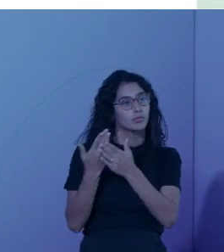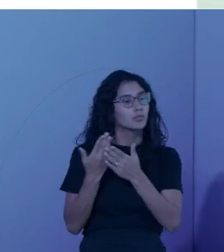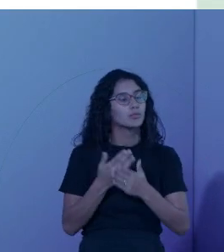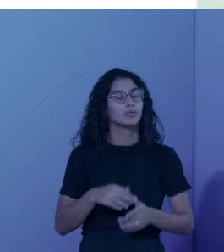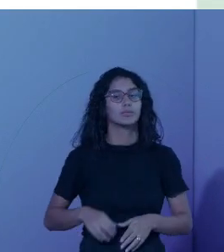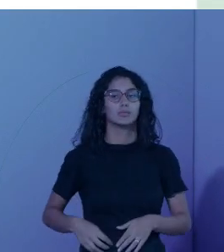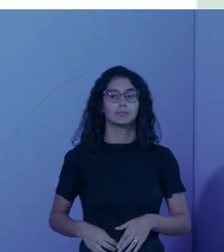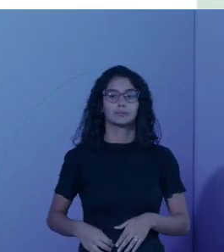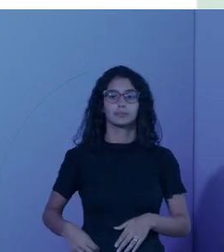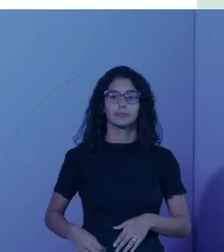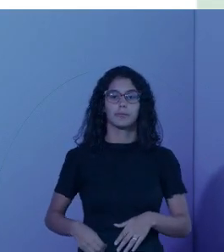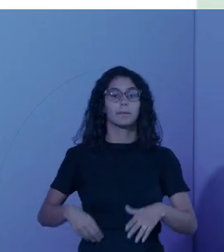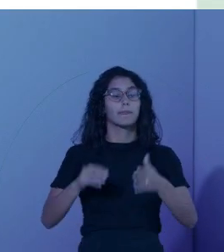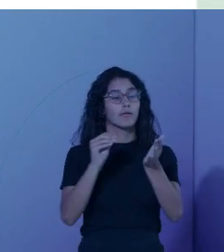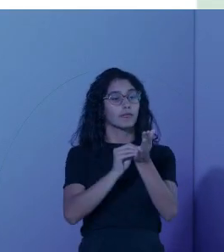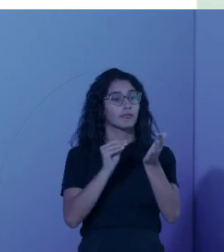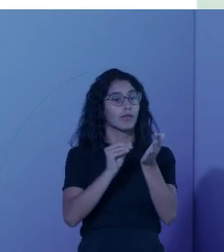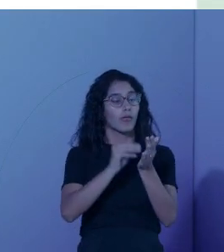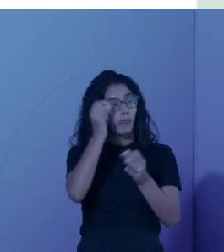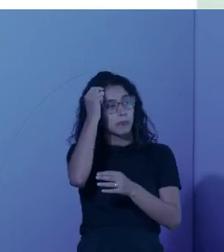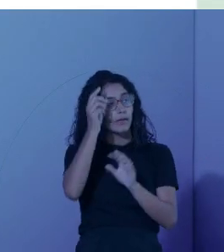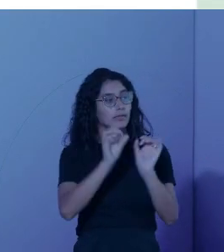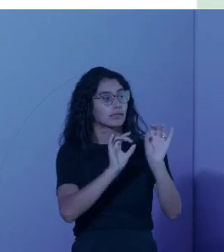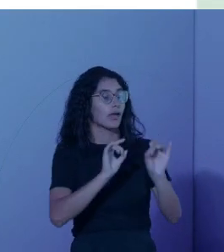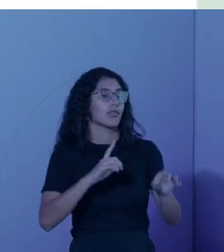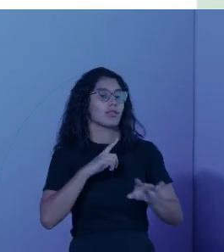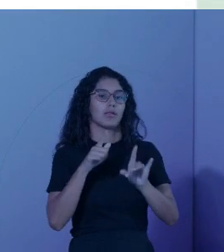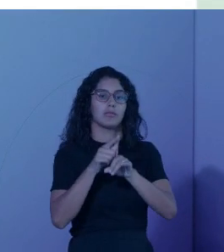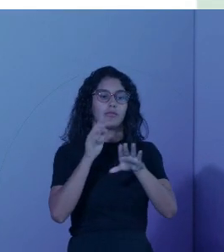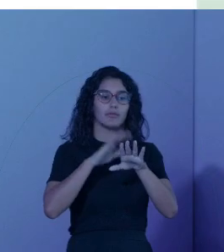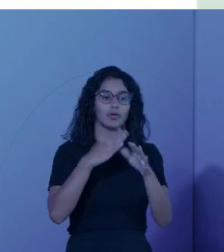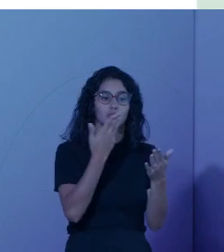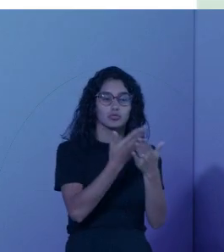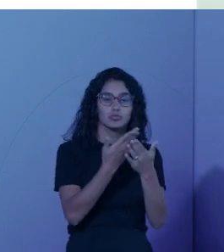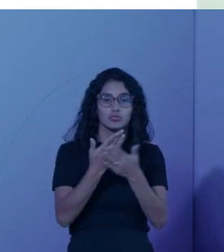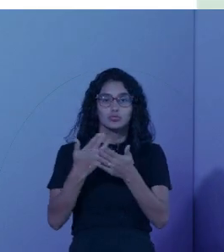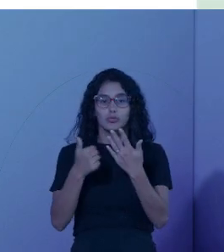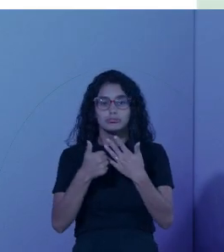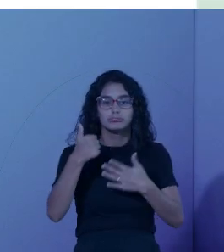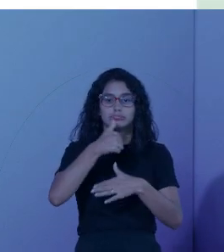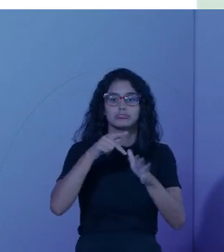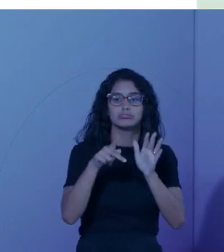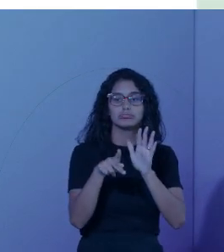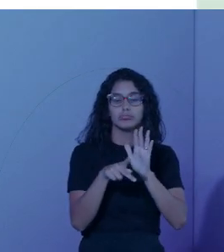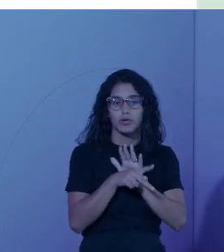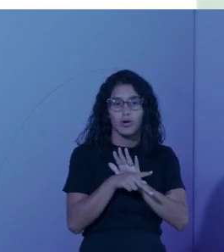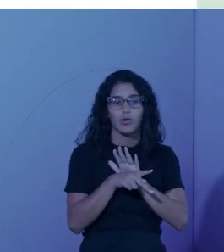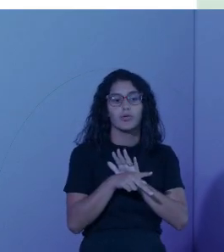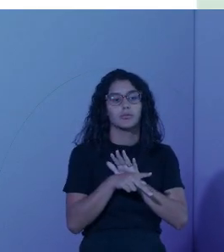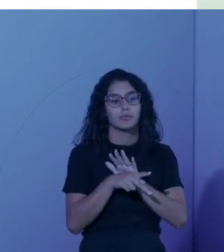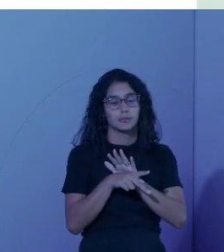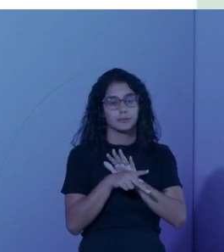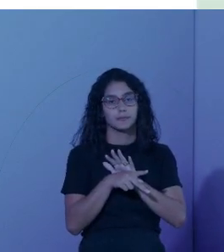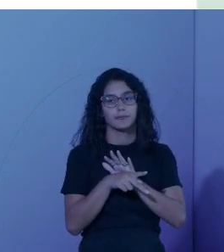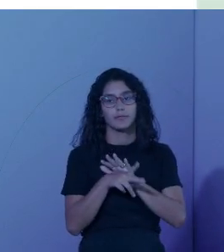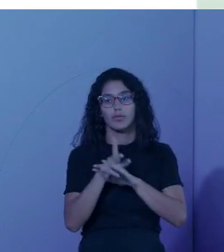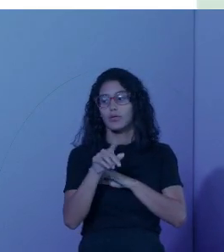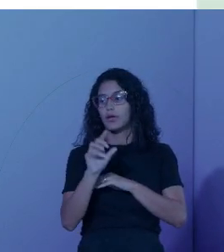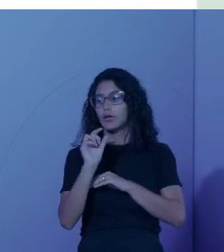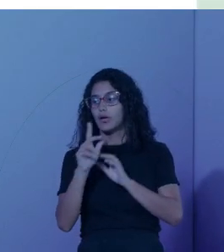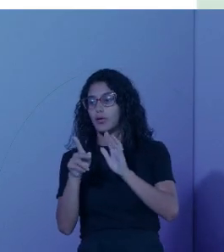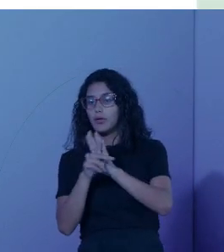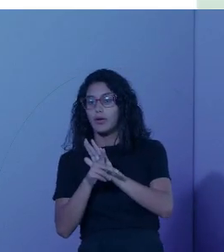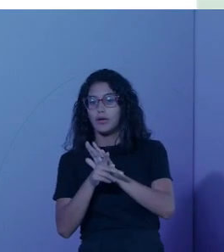preferência. Falta conhecimento técnico na condução de estudos de preferência de paciente. Estudos de preferência não são uma